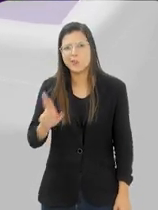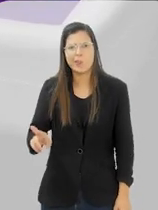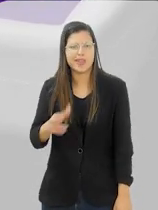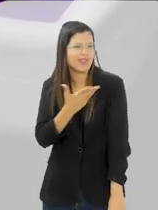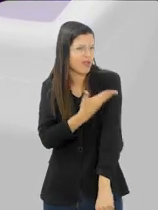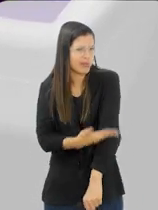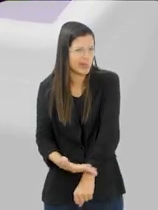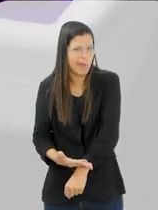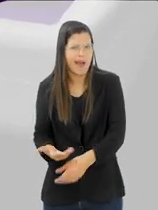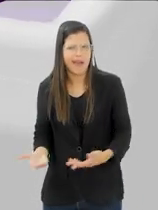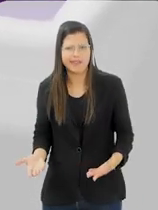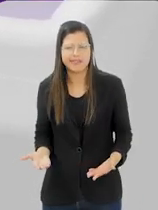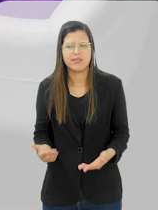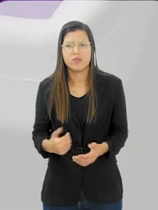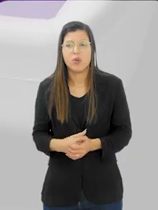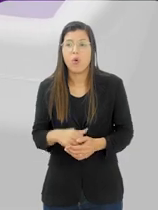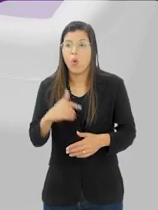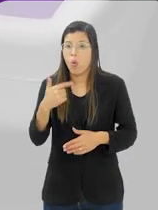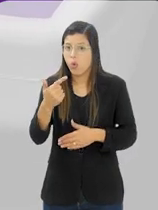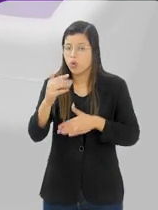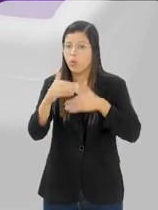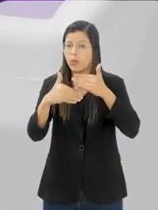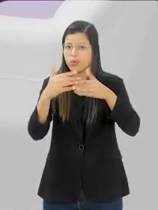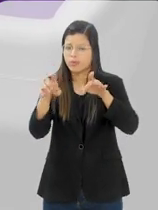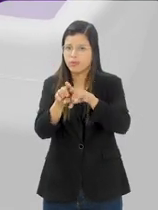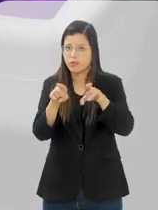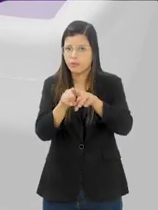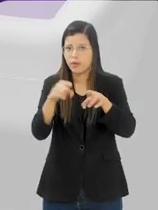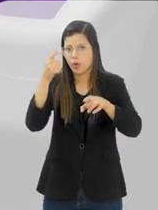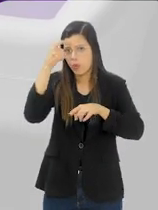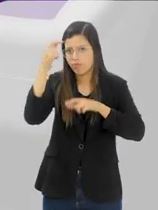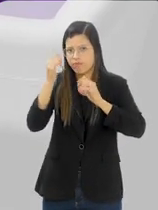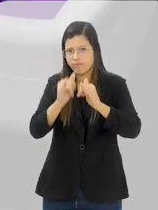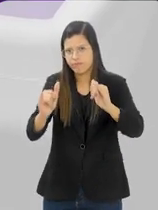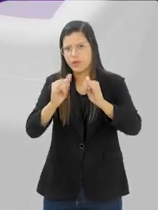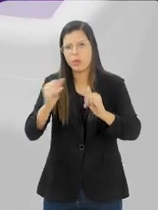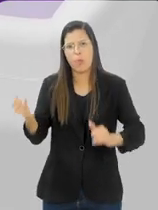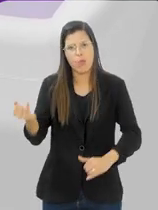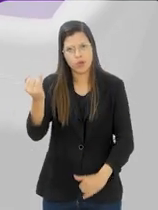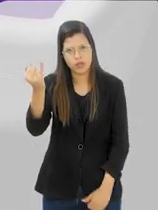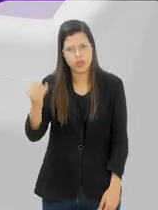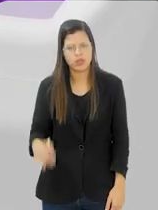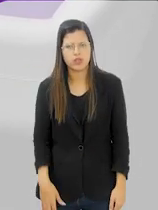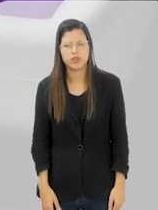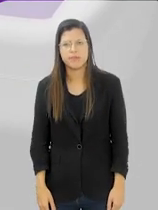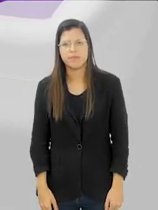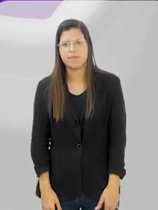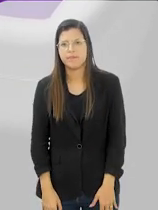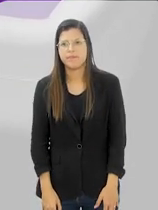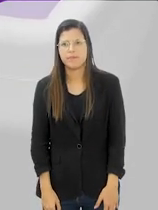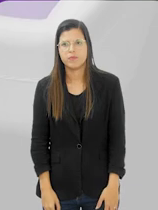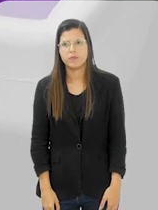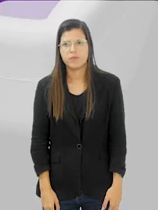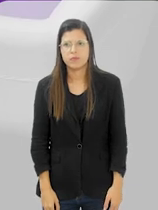automático. Então, é outro processo de conscientização fundamental também, né?